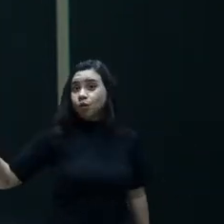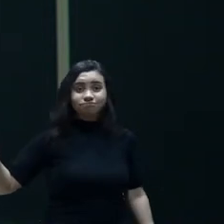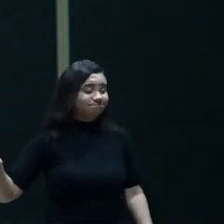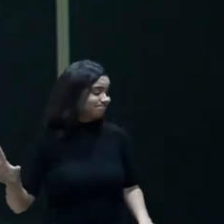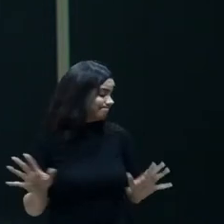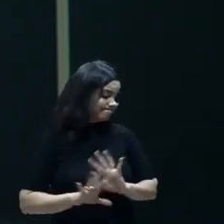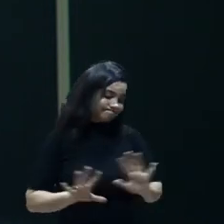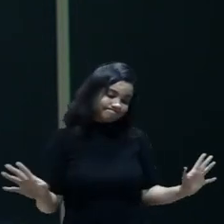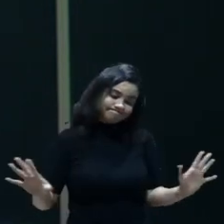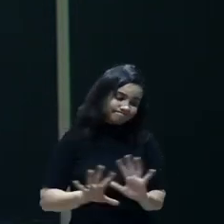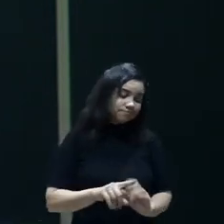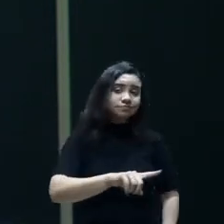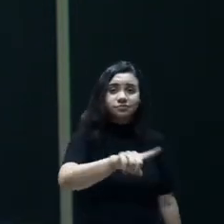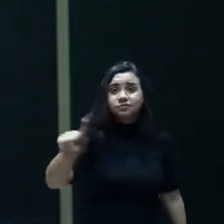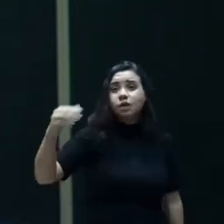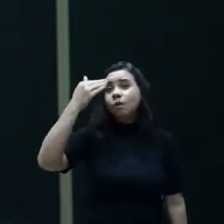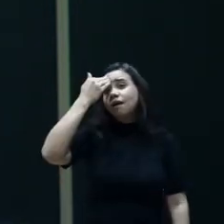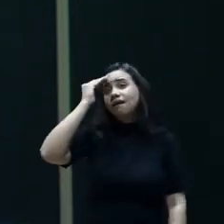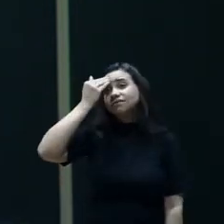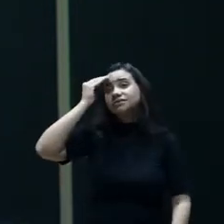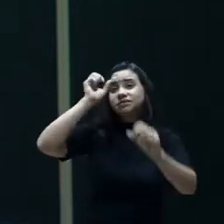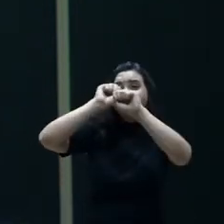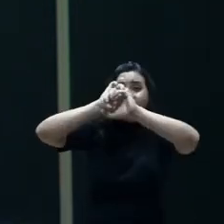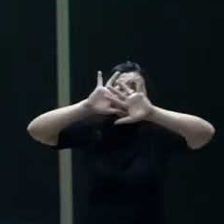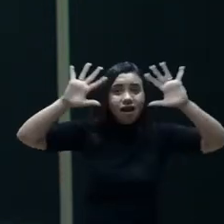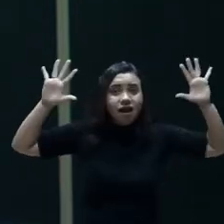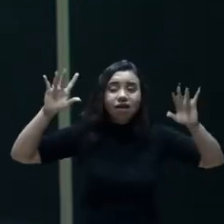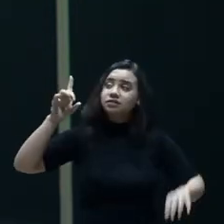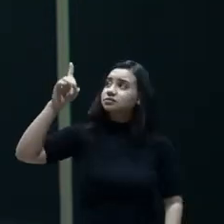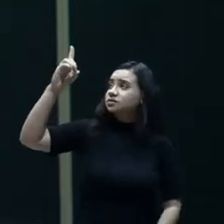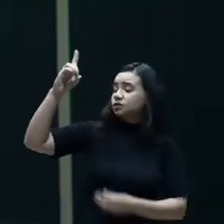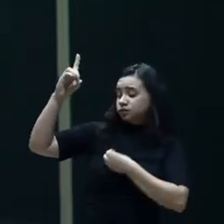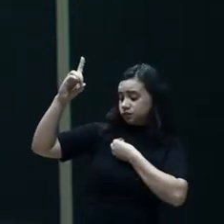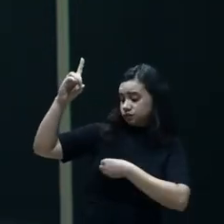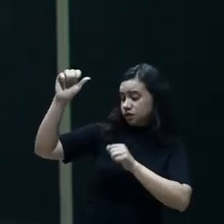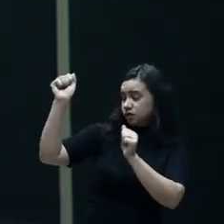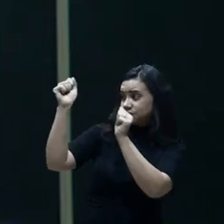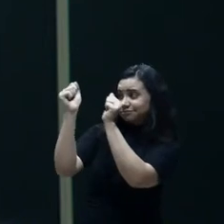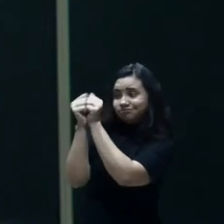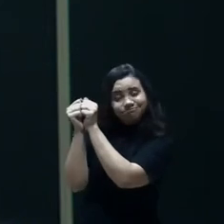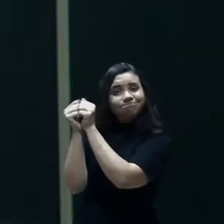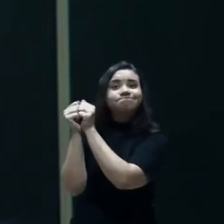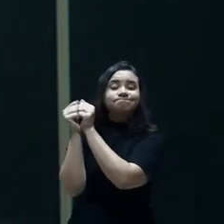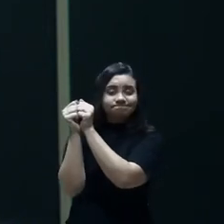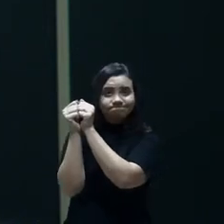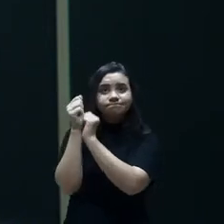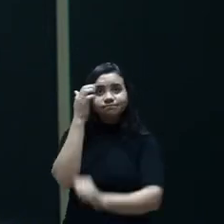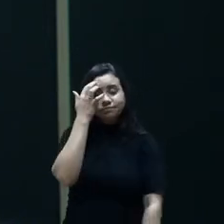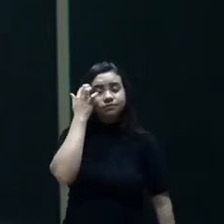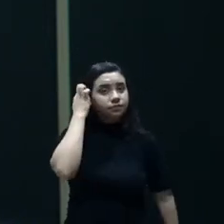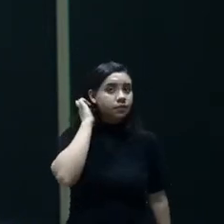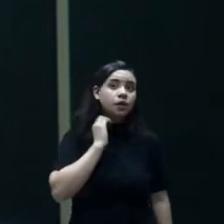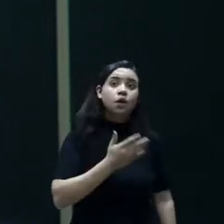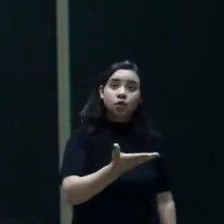Ou você entende uma necessidade de ter uma vida com Deus. Ou você entende que